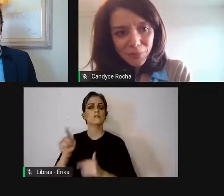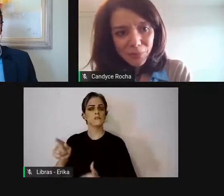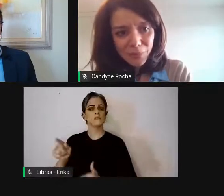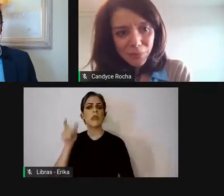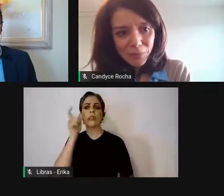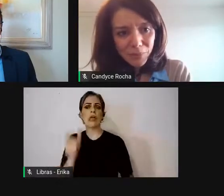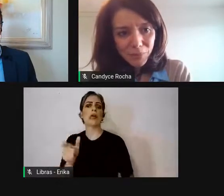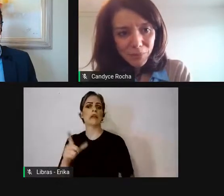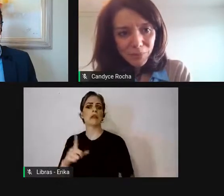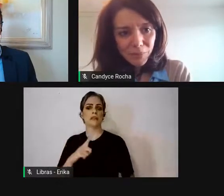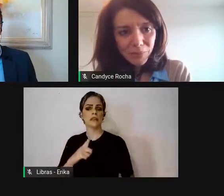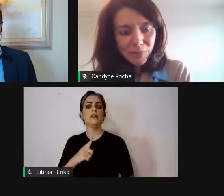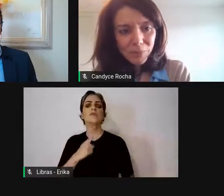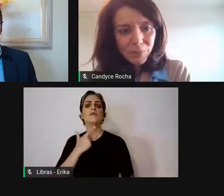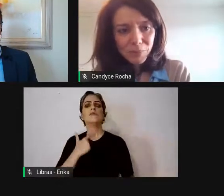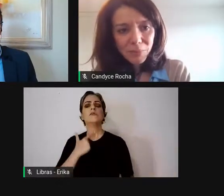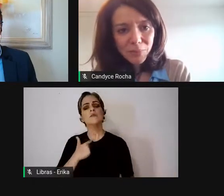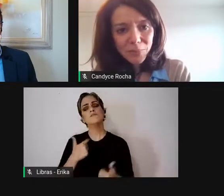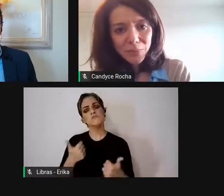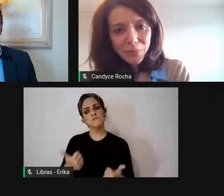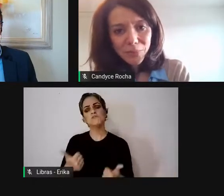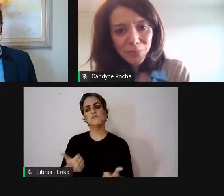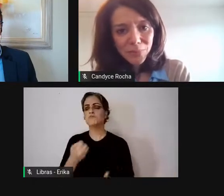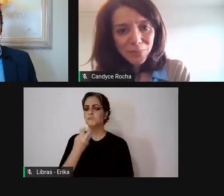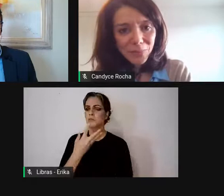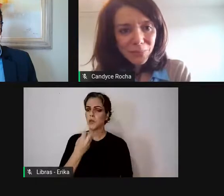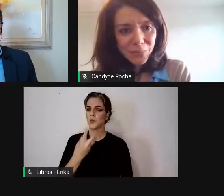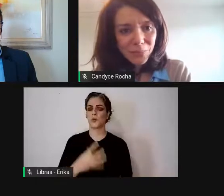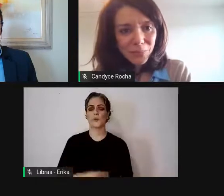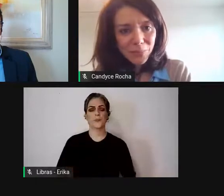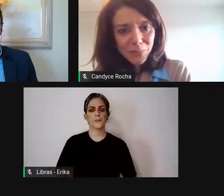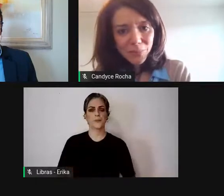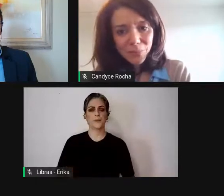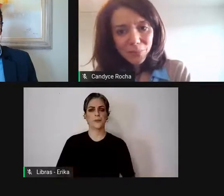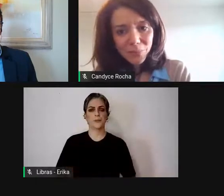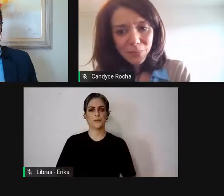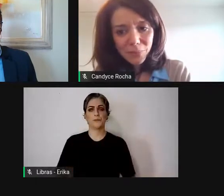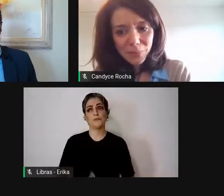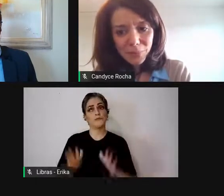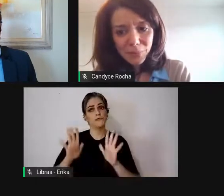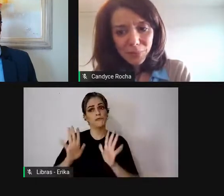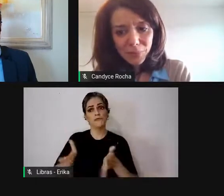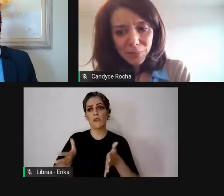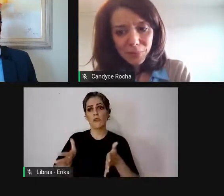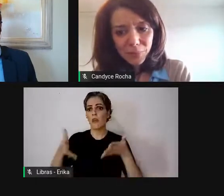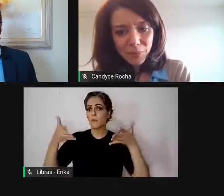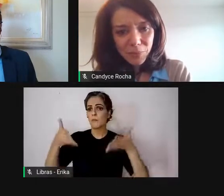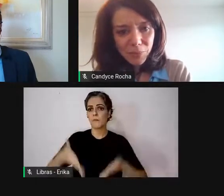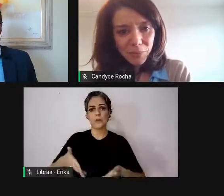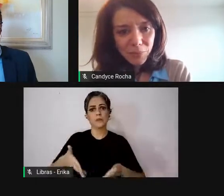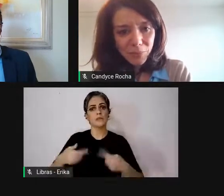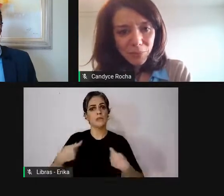Né? Então, a Candice tem razão. No momento que você já entrou,